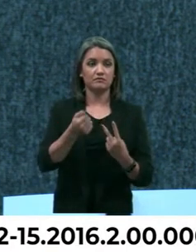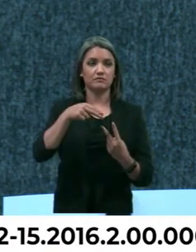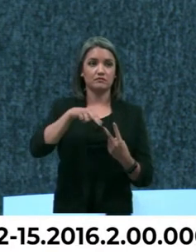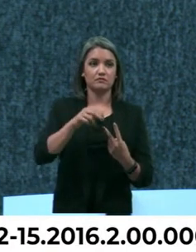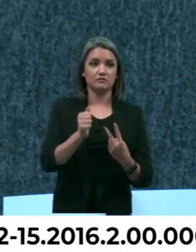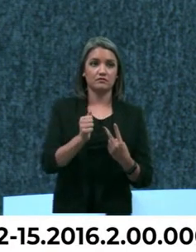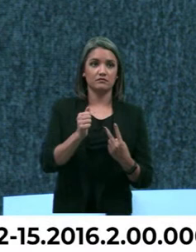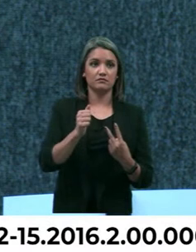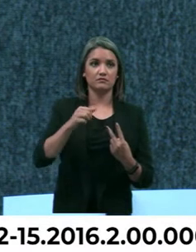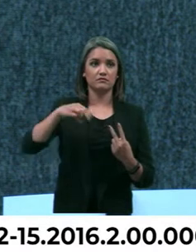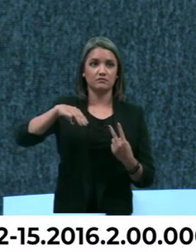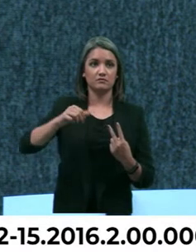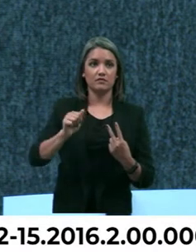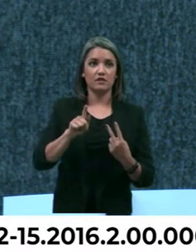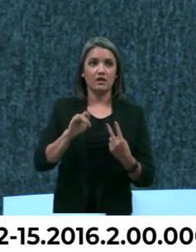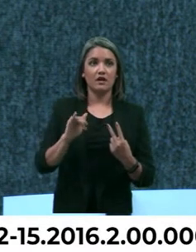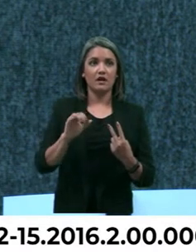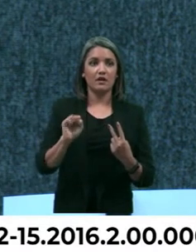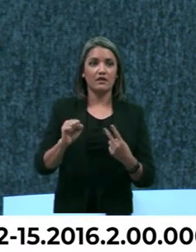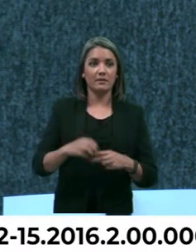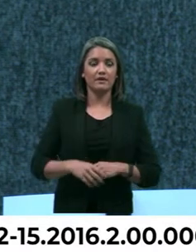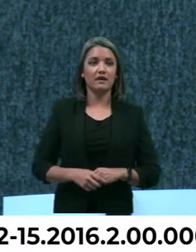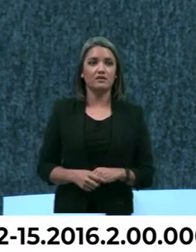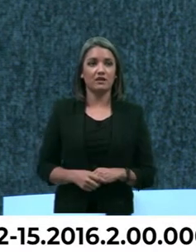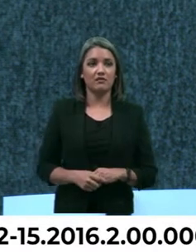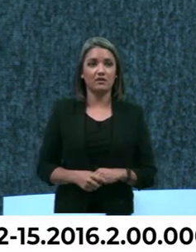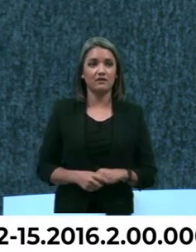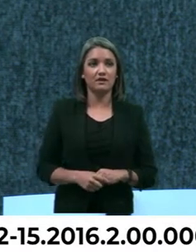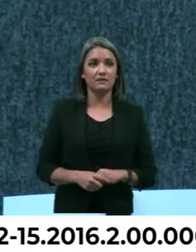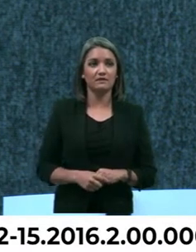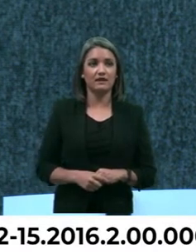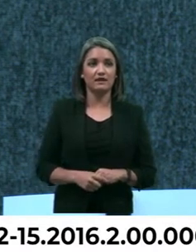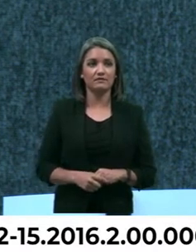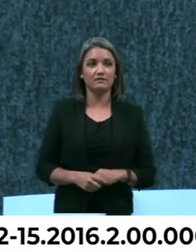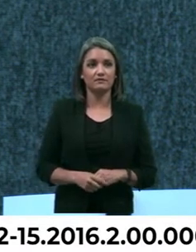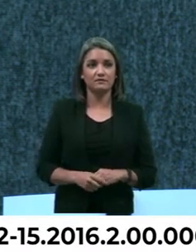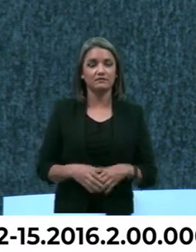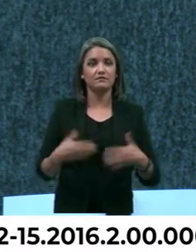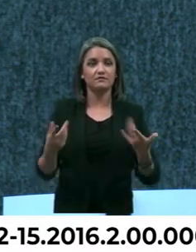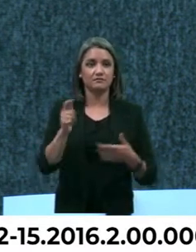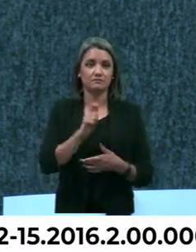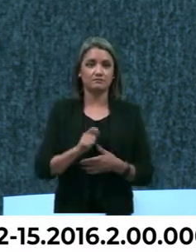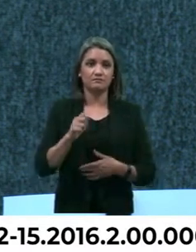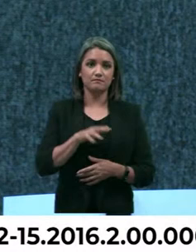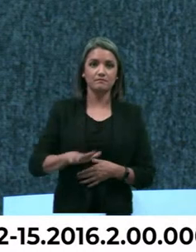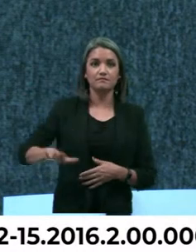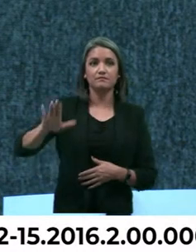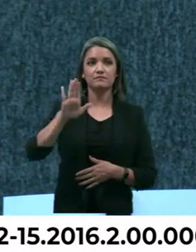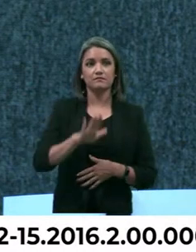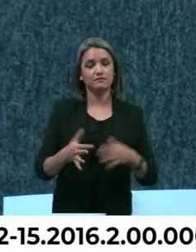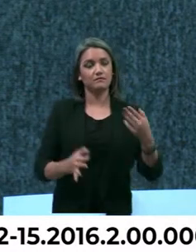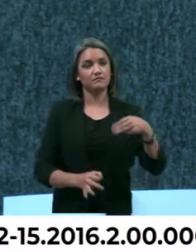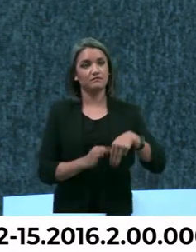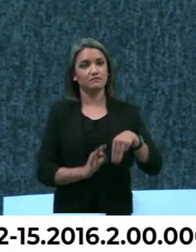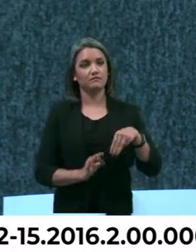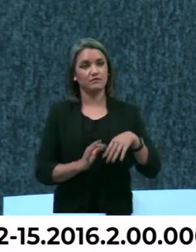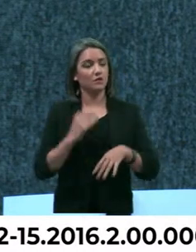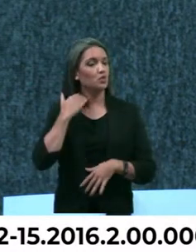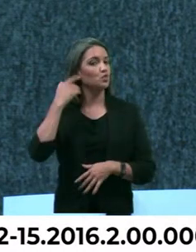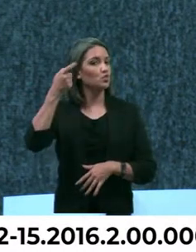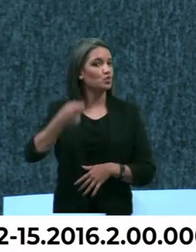Magis. Falará o presidente da Associação Nacional dos Magistrados Estaduais.